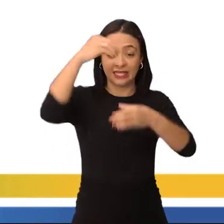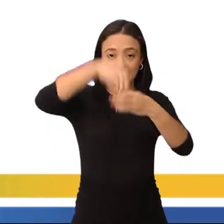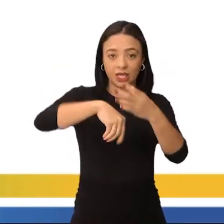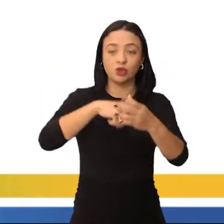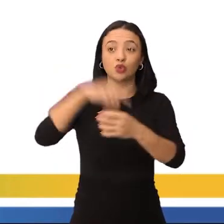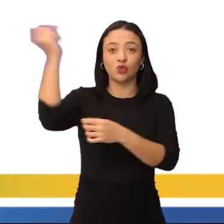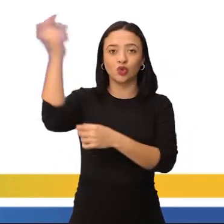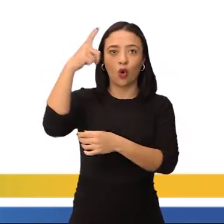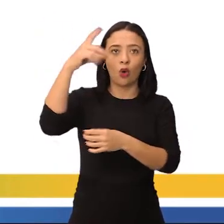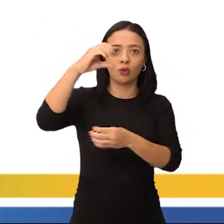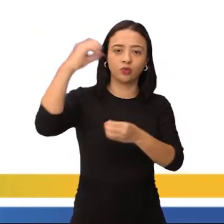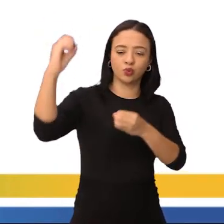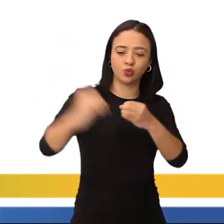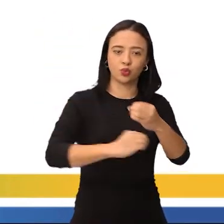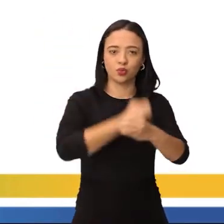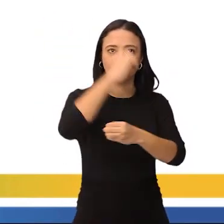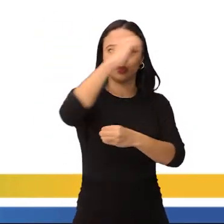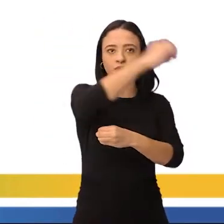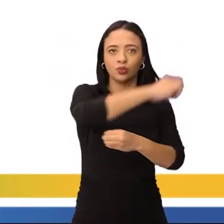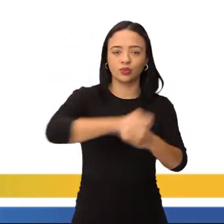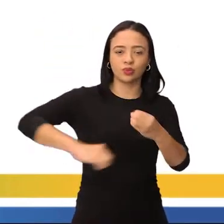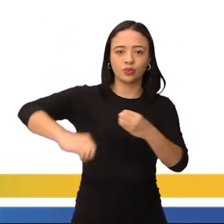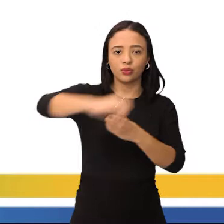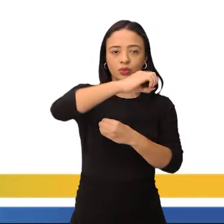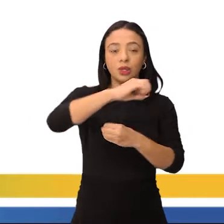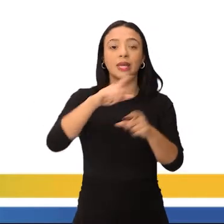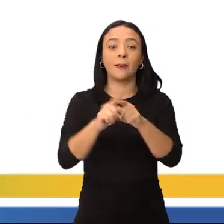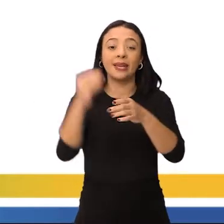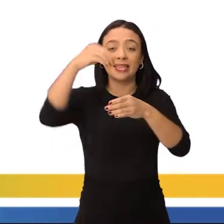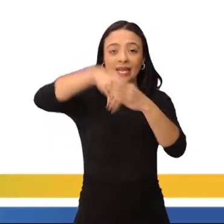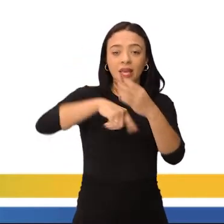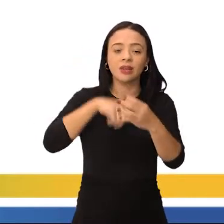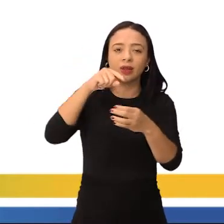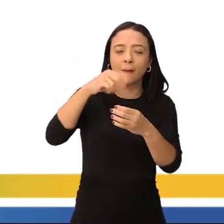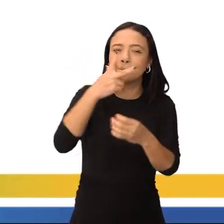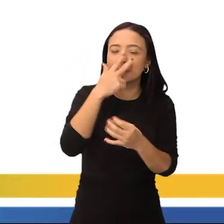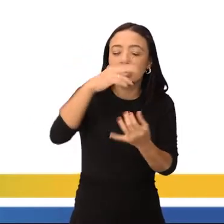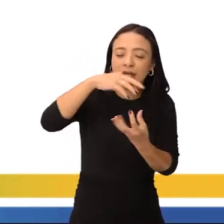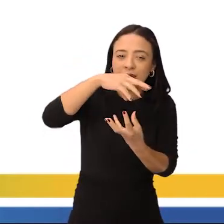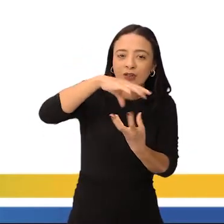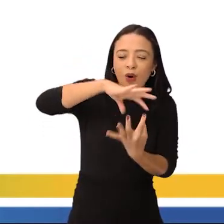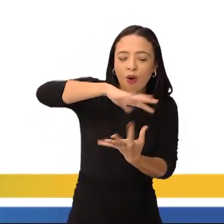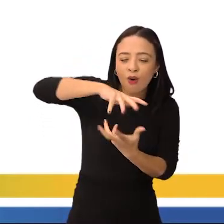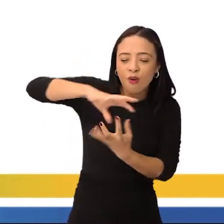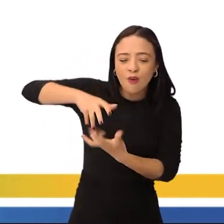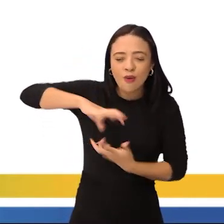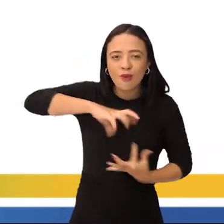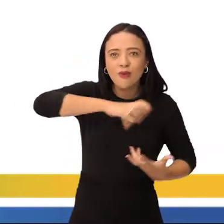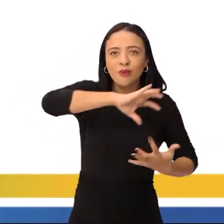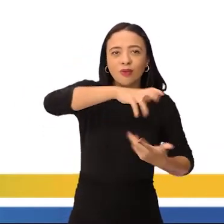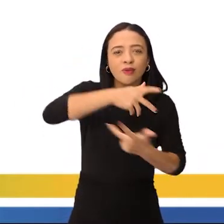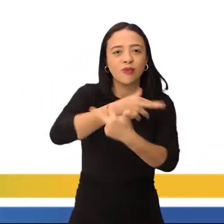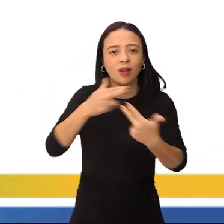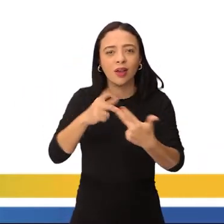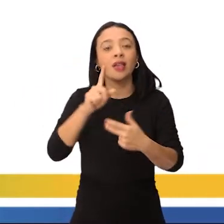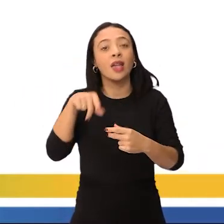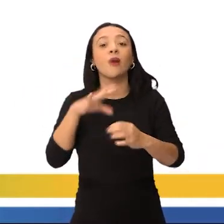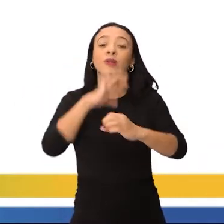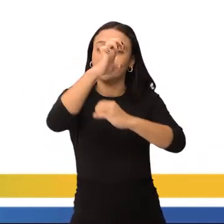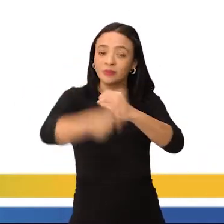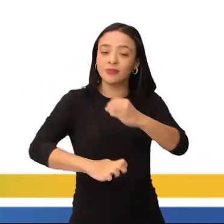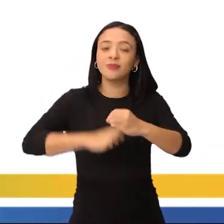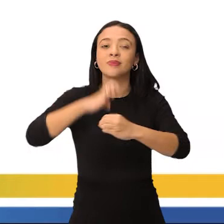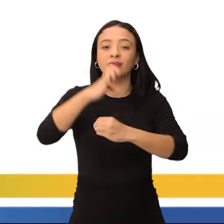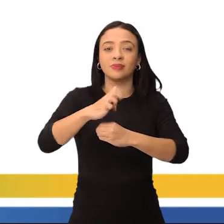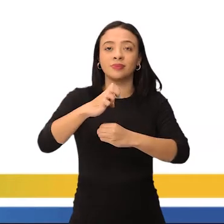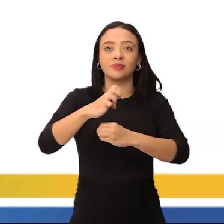redor do núcleo né que tá ali em azul e vermelho seria um planetinha se os planetinha Salim seriam é os elétrons as